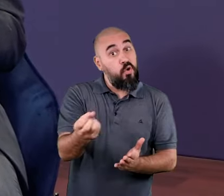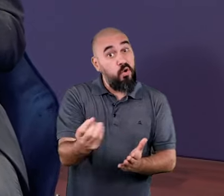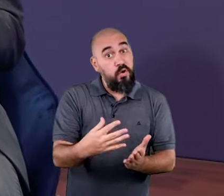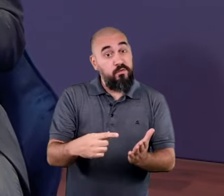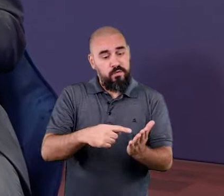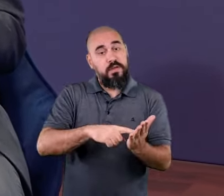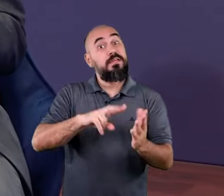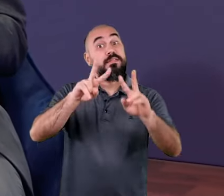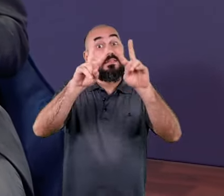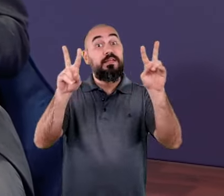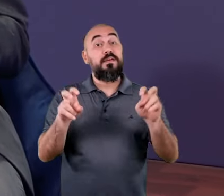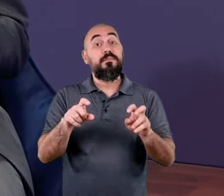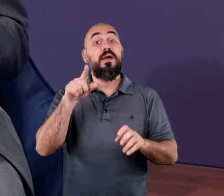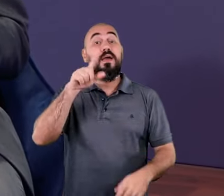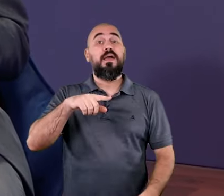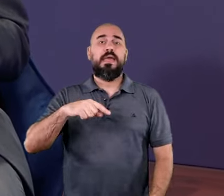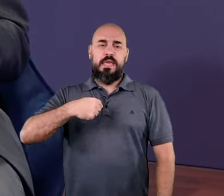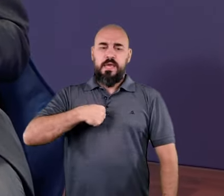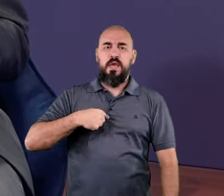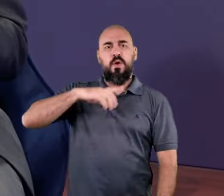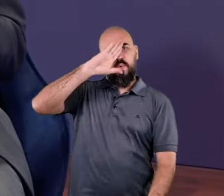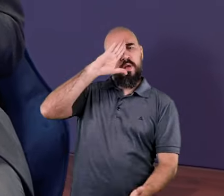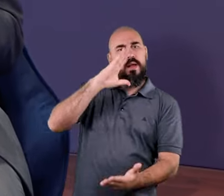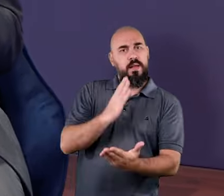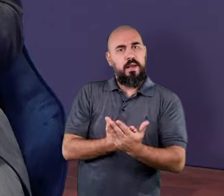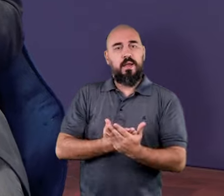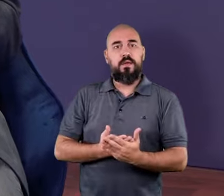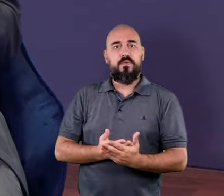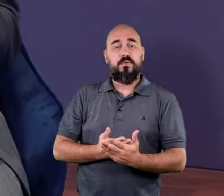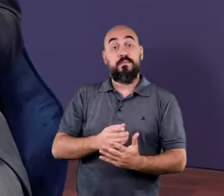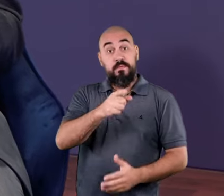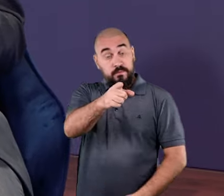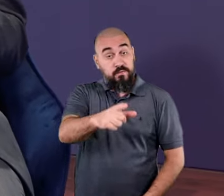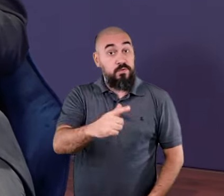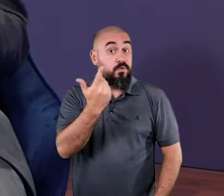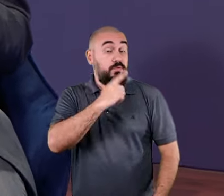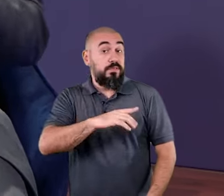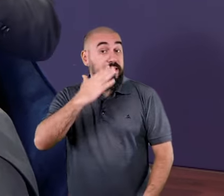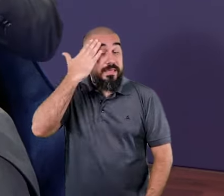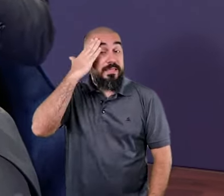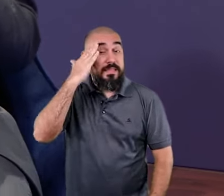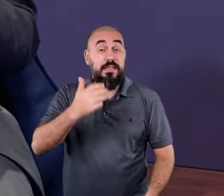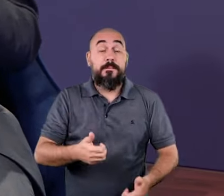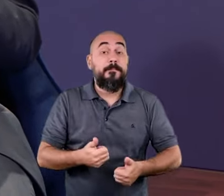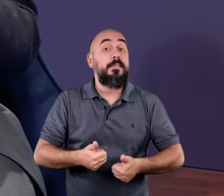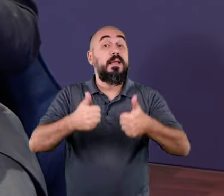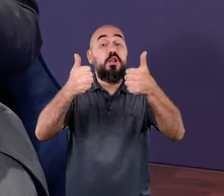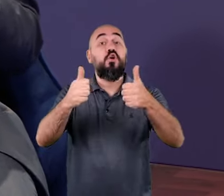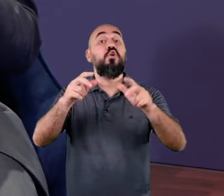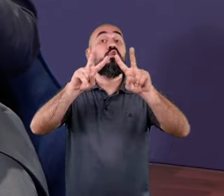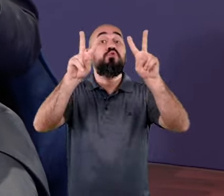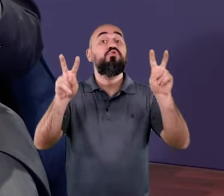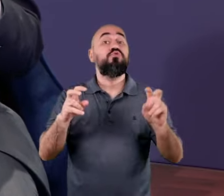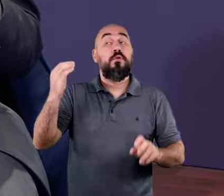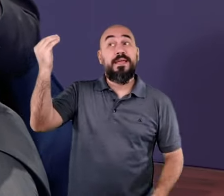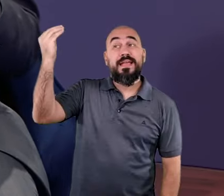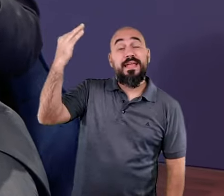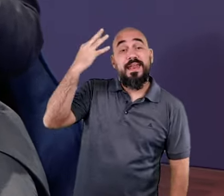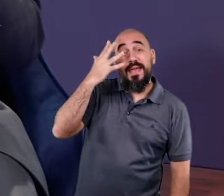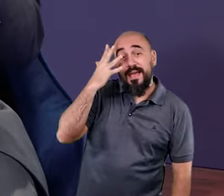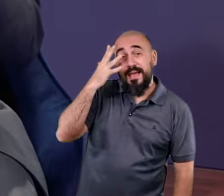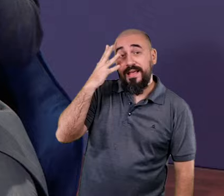chamado Eu Creio, onde você pode entender um pouco mais sobre a graça de Deus em nossa